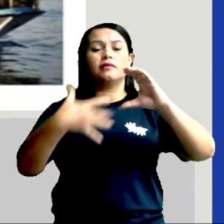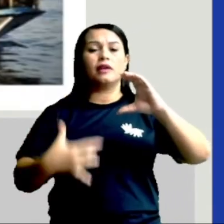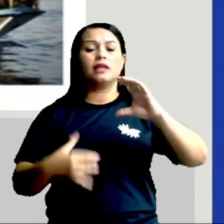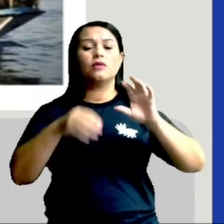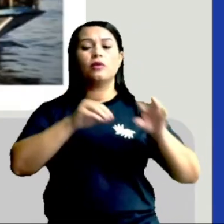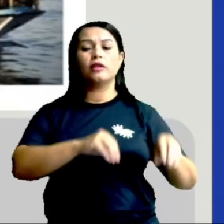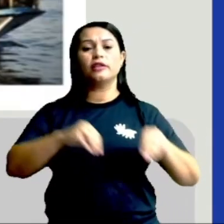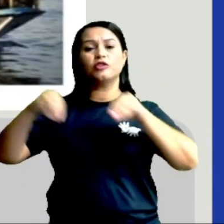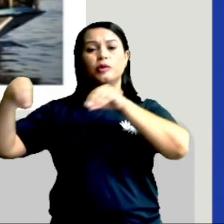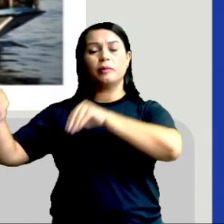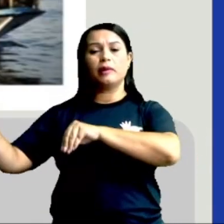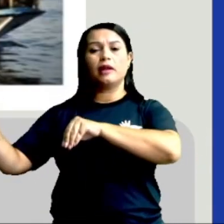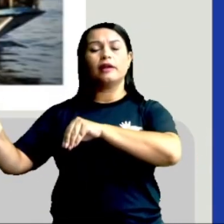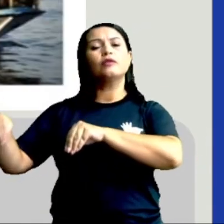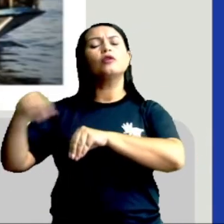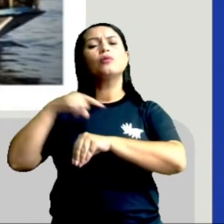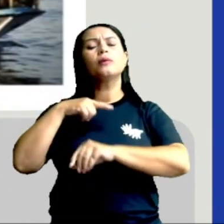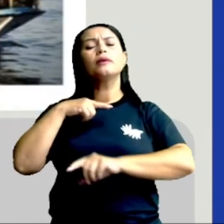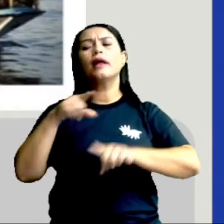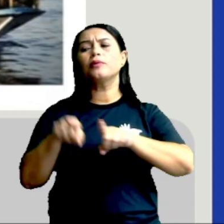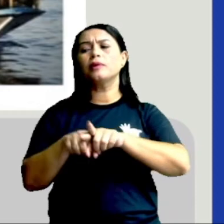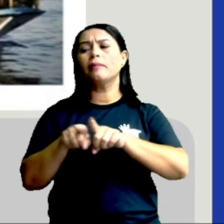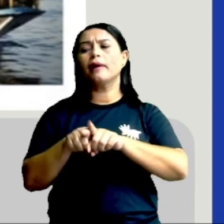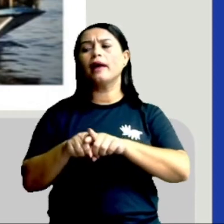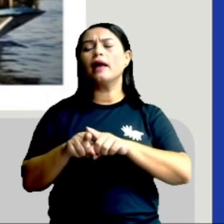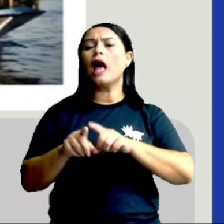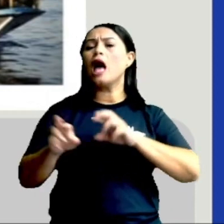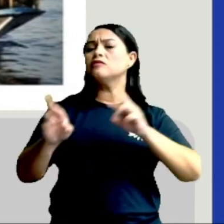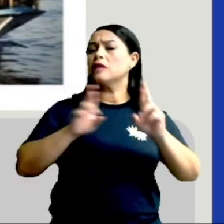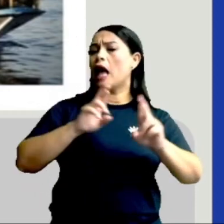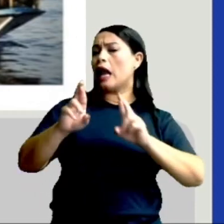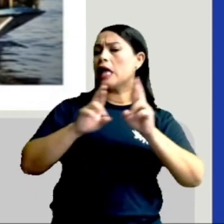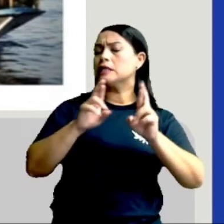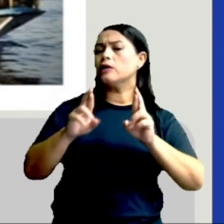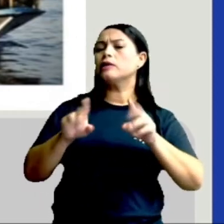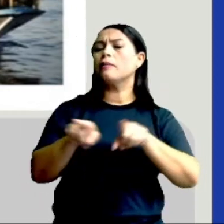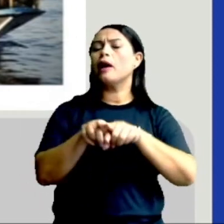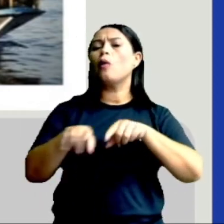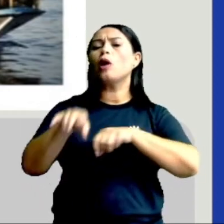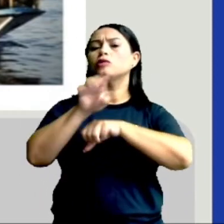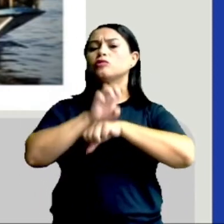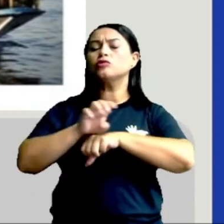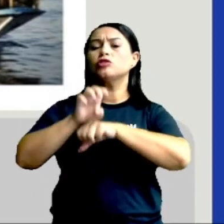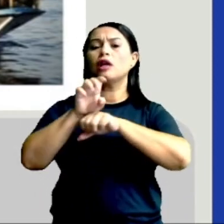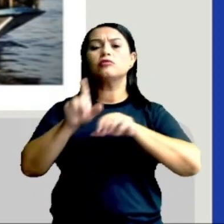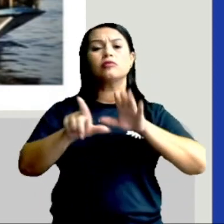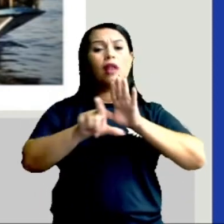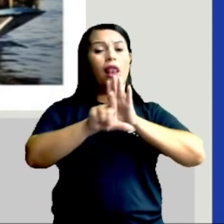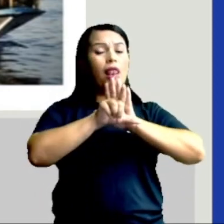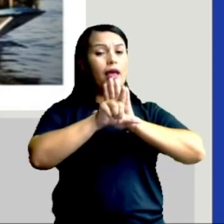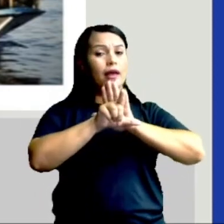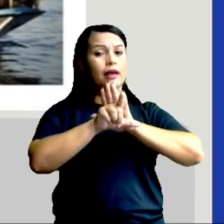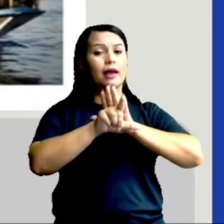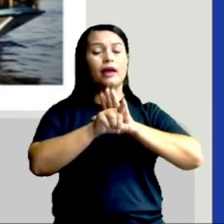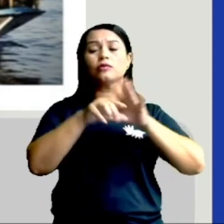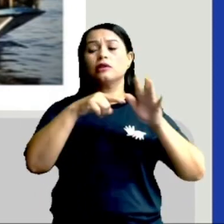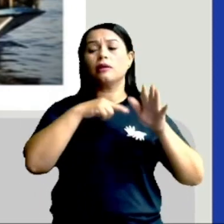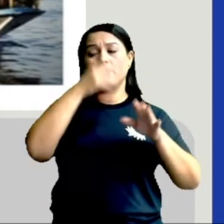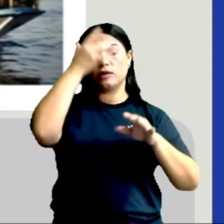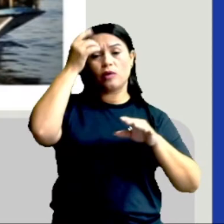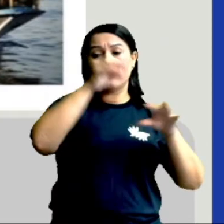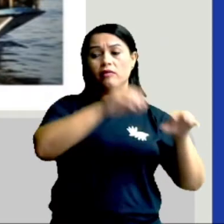Classificação das migrações. Quanto à relação com o Estado, legais, tá? Quando o indivíduo efetuar a